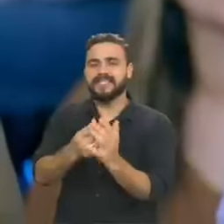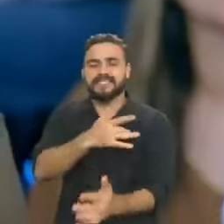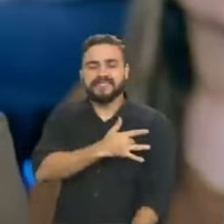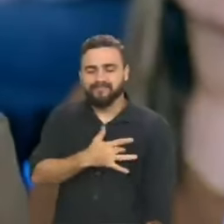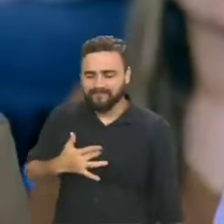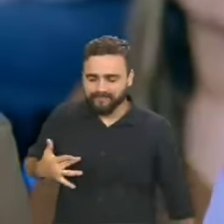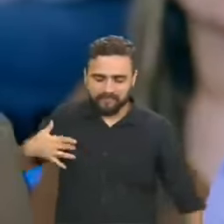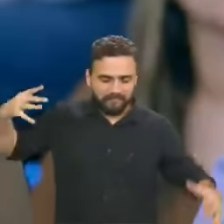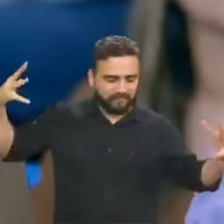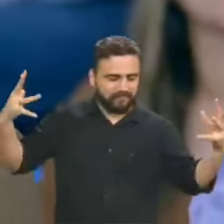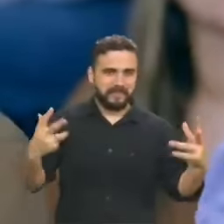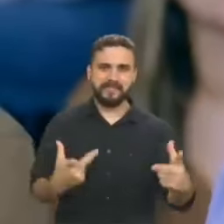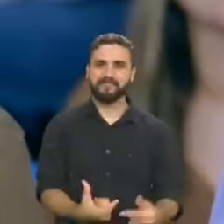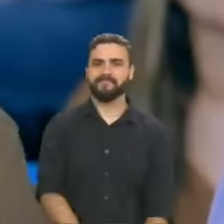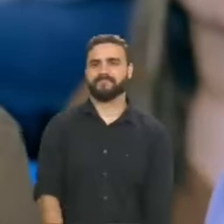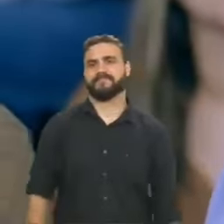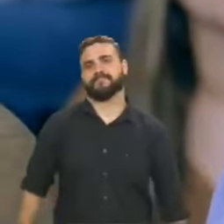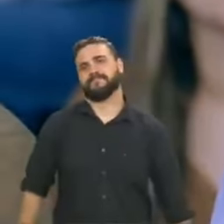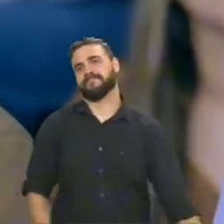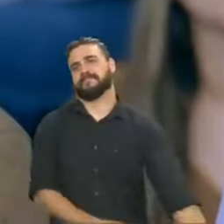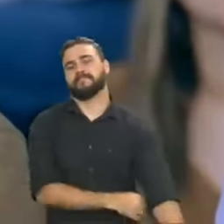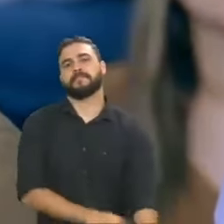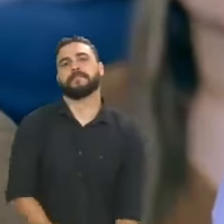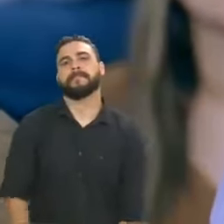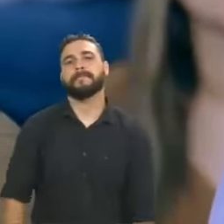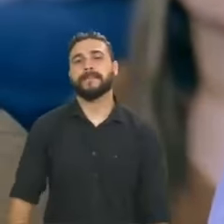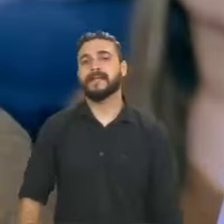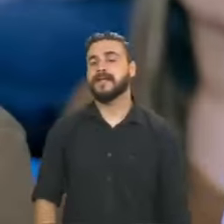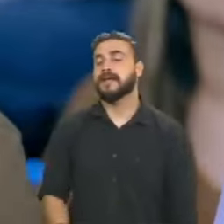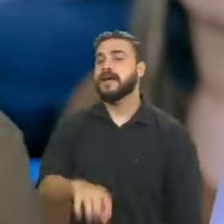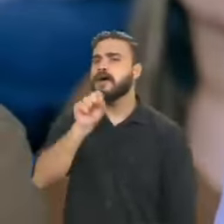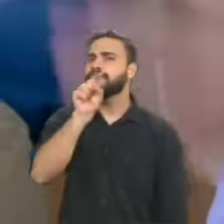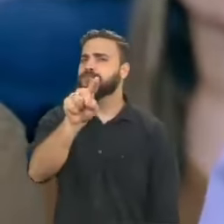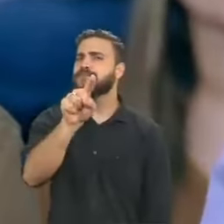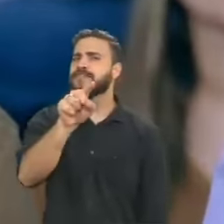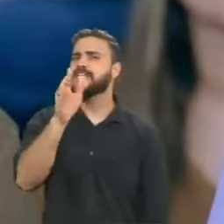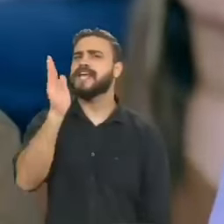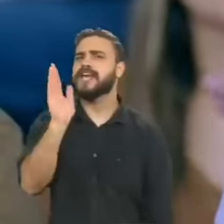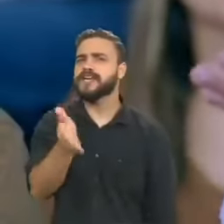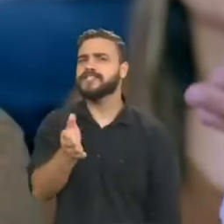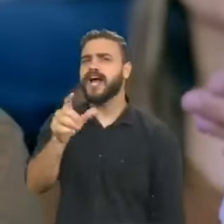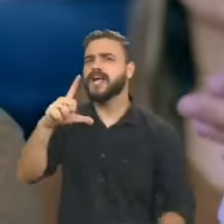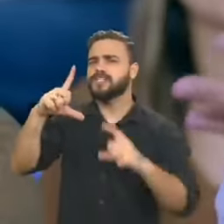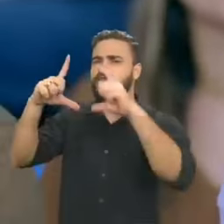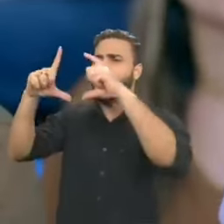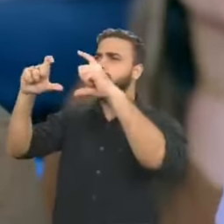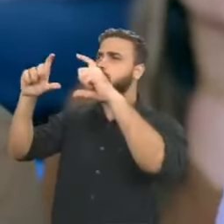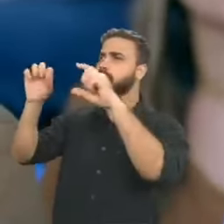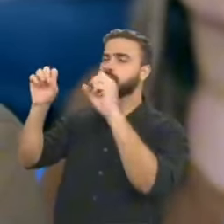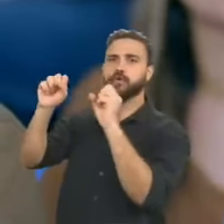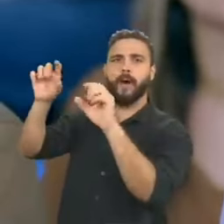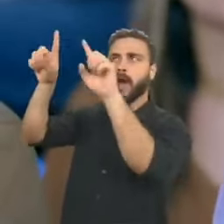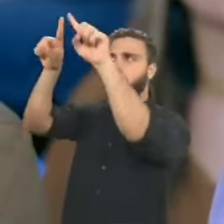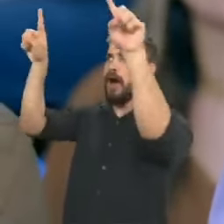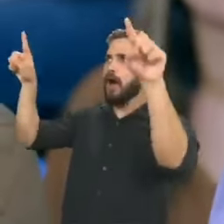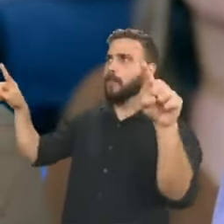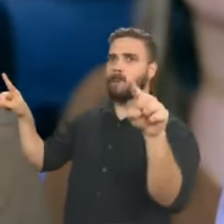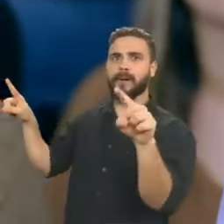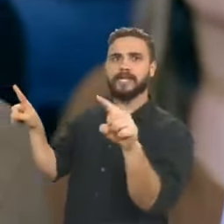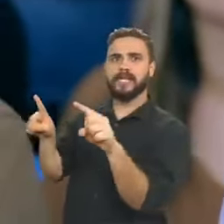Você já tirou uma foto de um lugar que você achou lindíssimo e depois você mostrou para os outros e eles falaram: ah, não é tão bonito